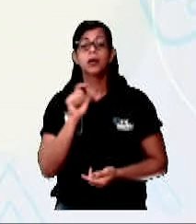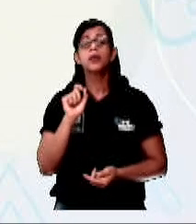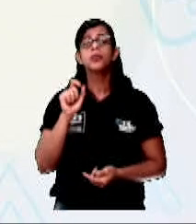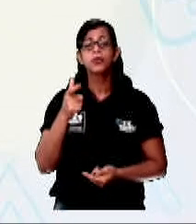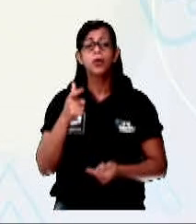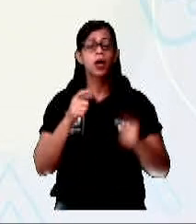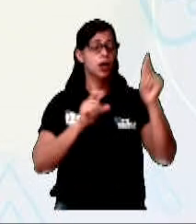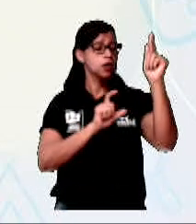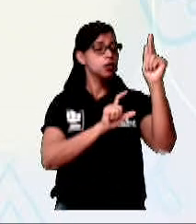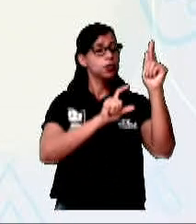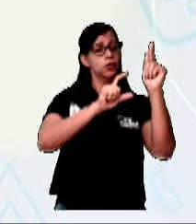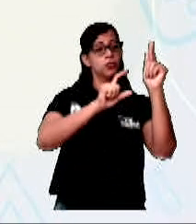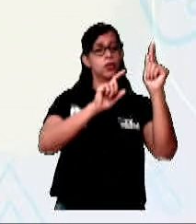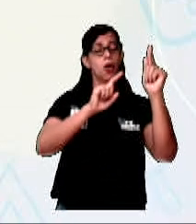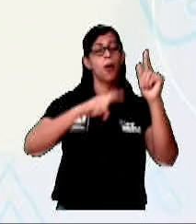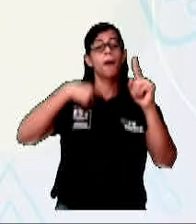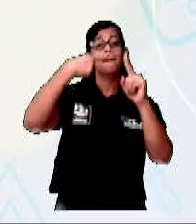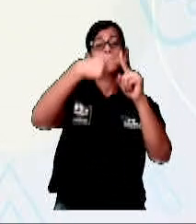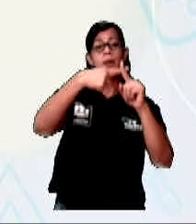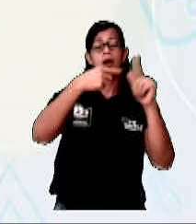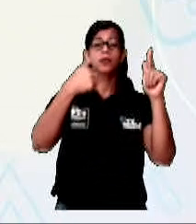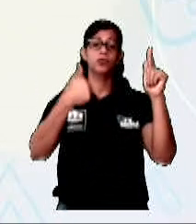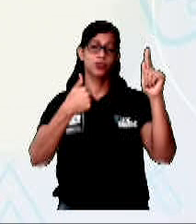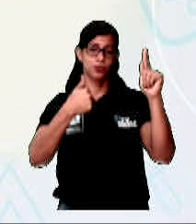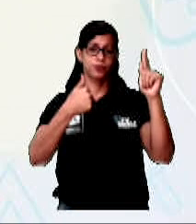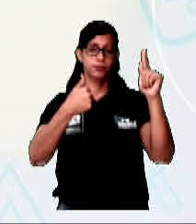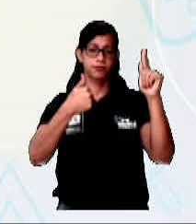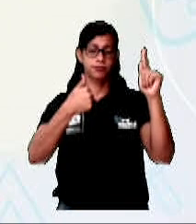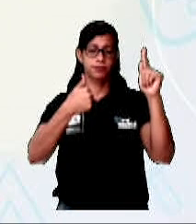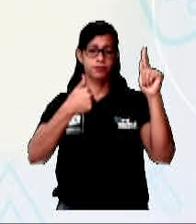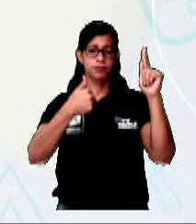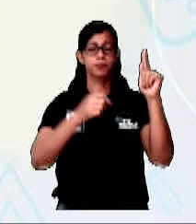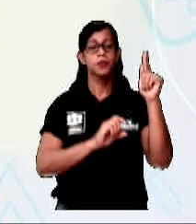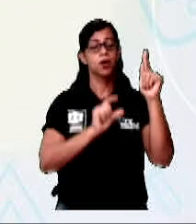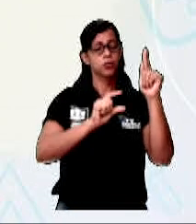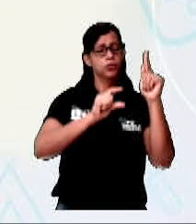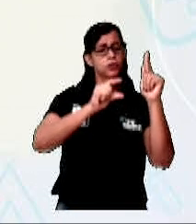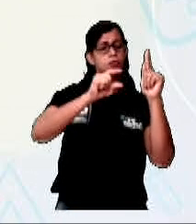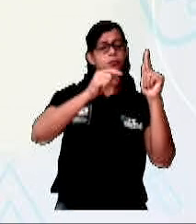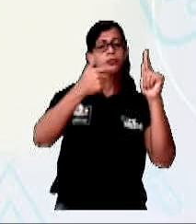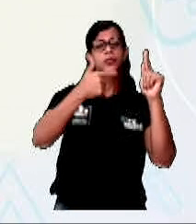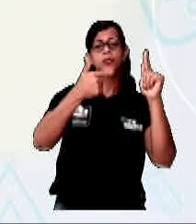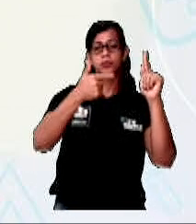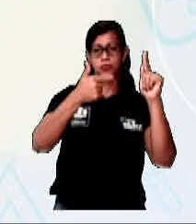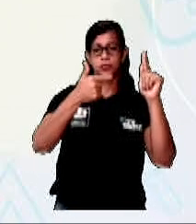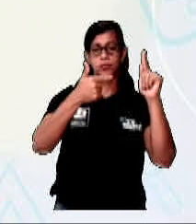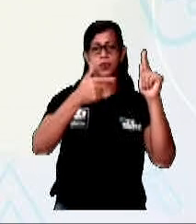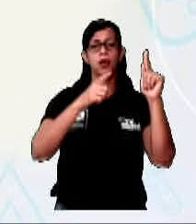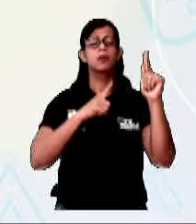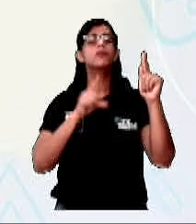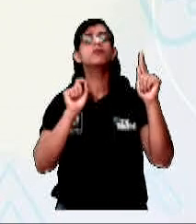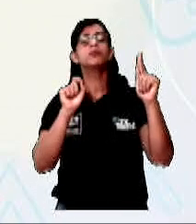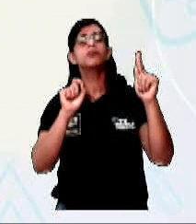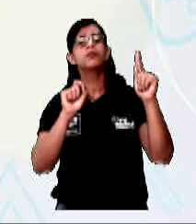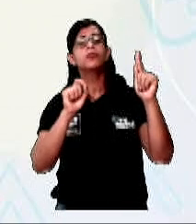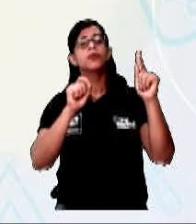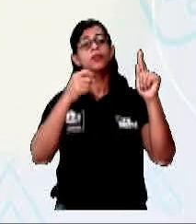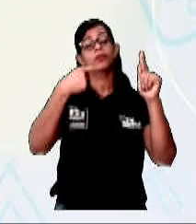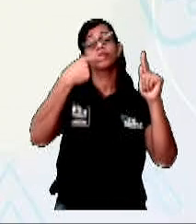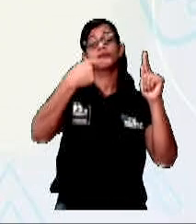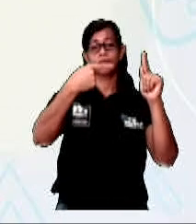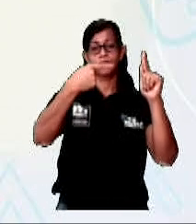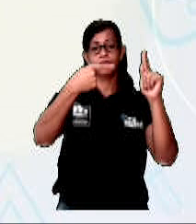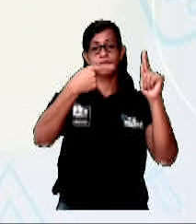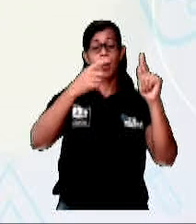temperatura igual a mais 1 grau Celsius. Subindo 2 graus, a gente tem 1 mais 2, que vai dar